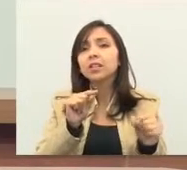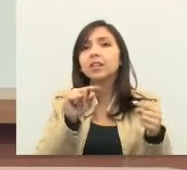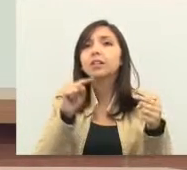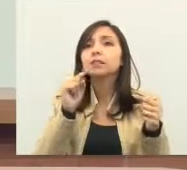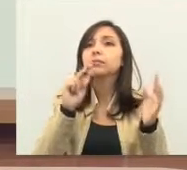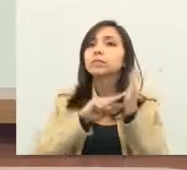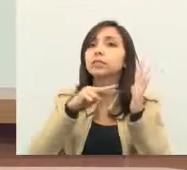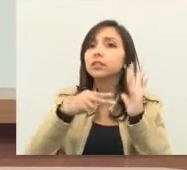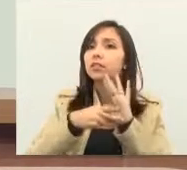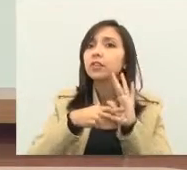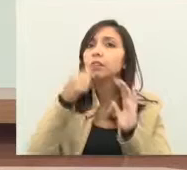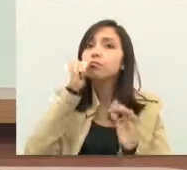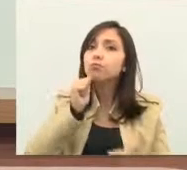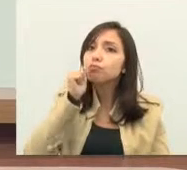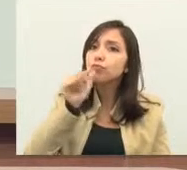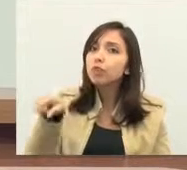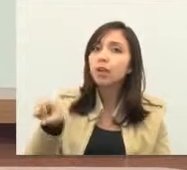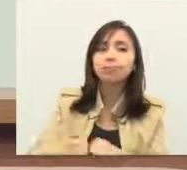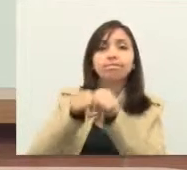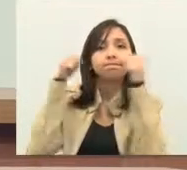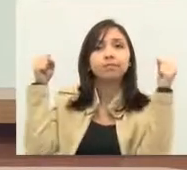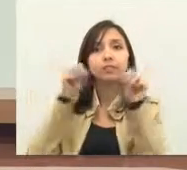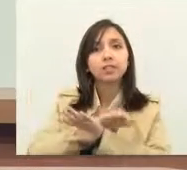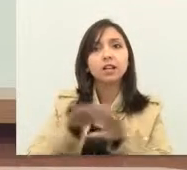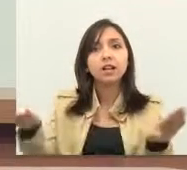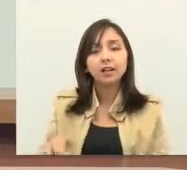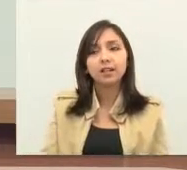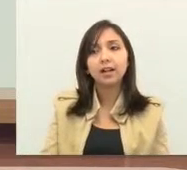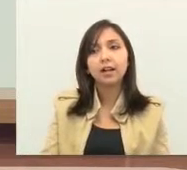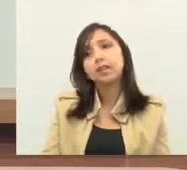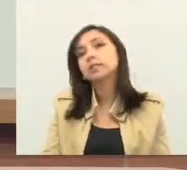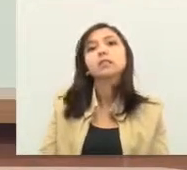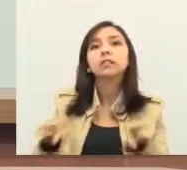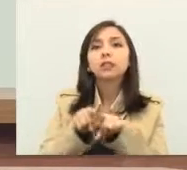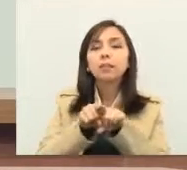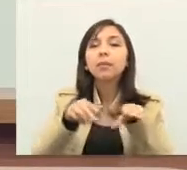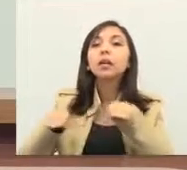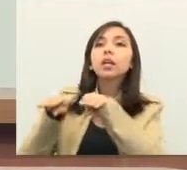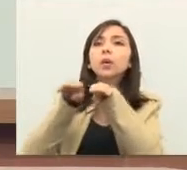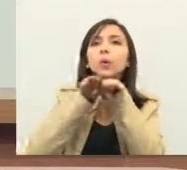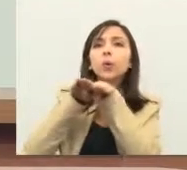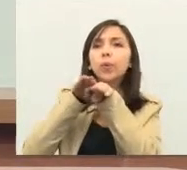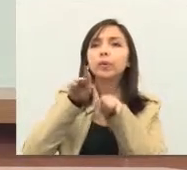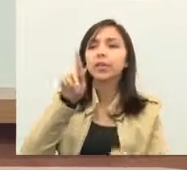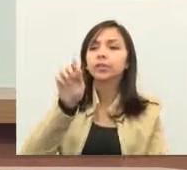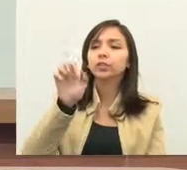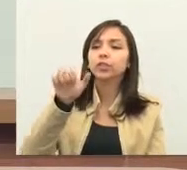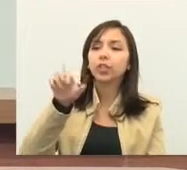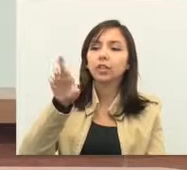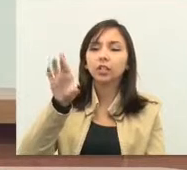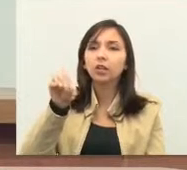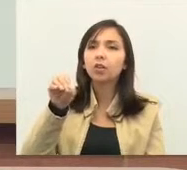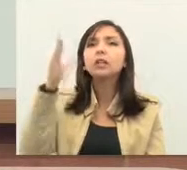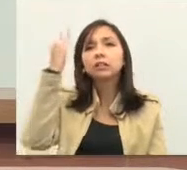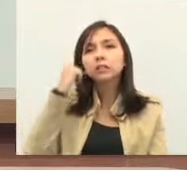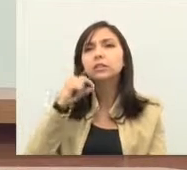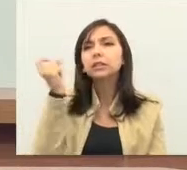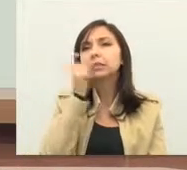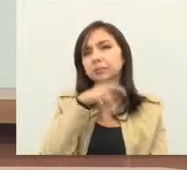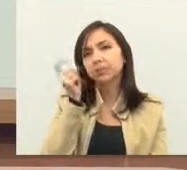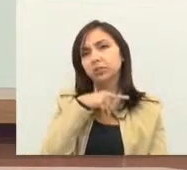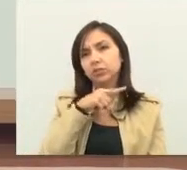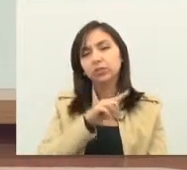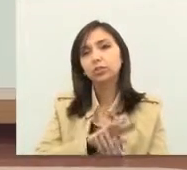é destruir a mulher. Agora estão falando de igualdade de gênero, mas nós sabemos que isso é mentira. É uma